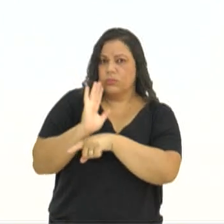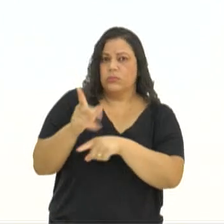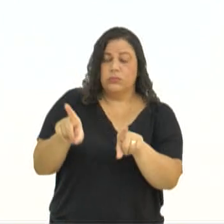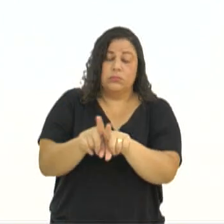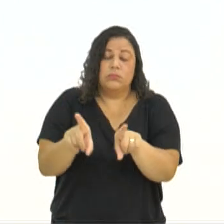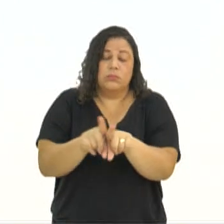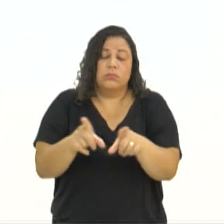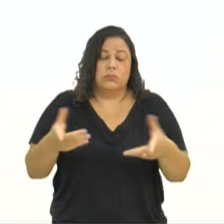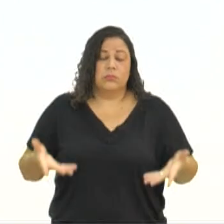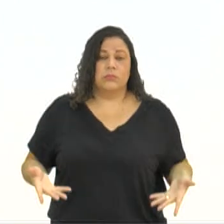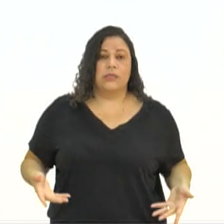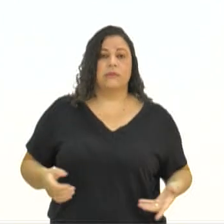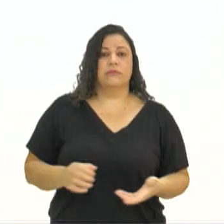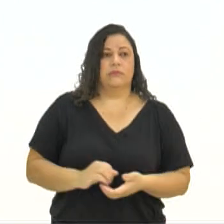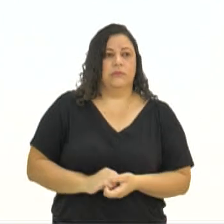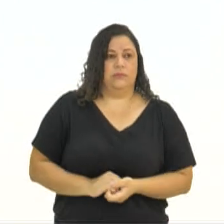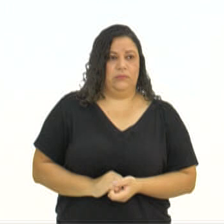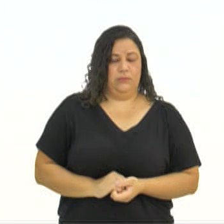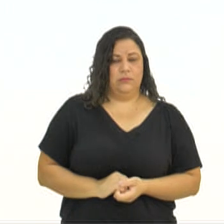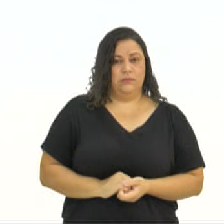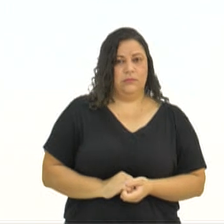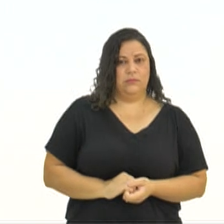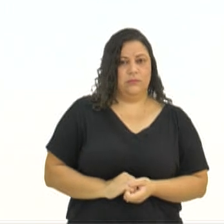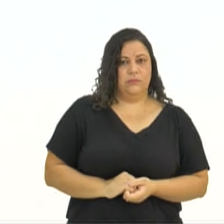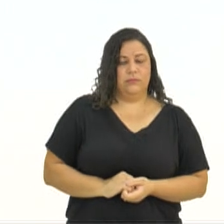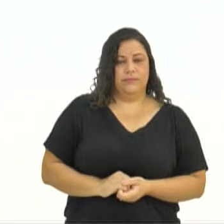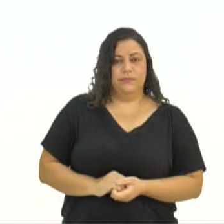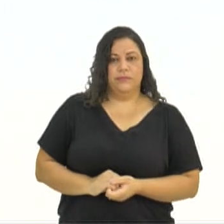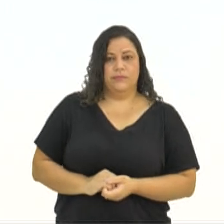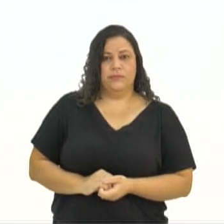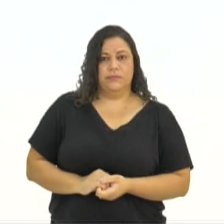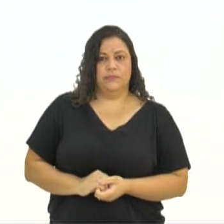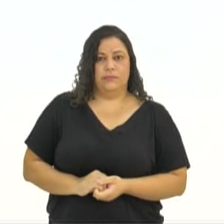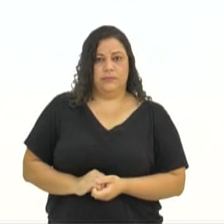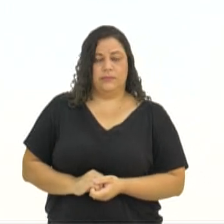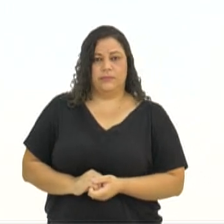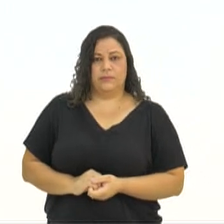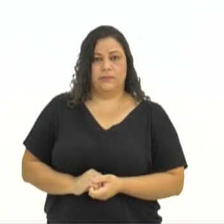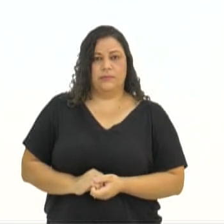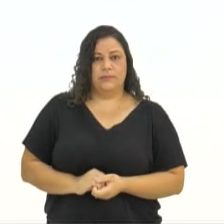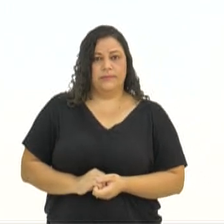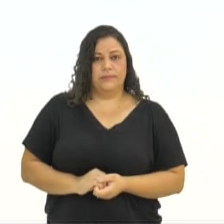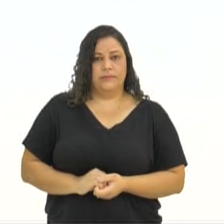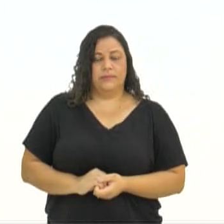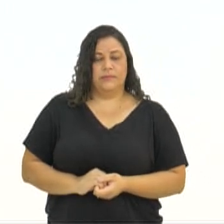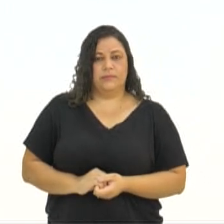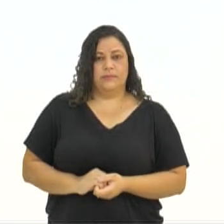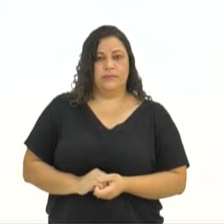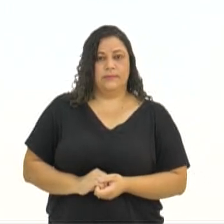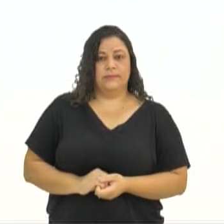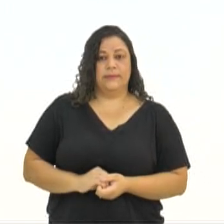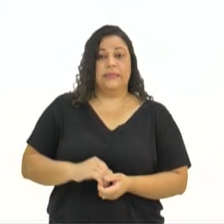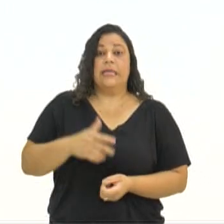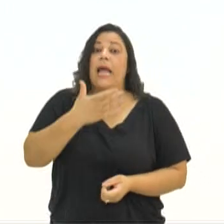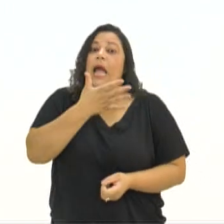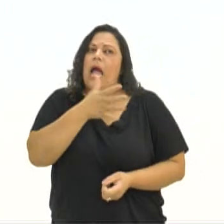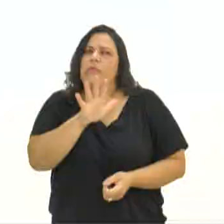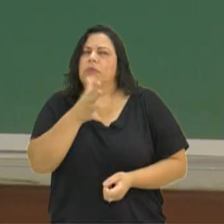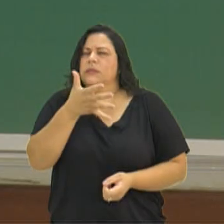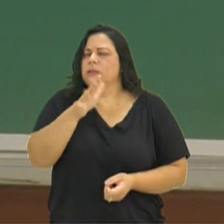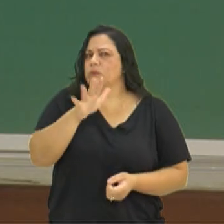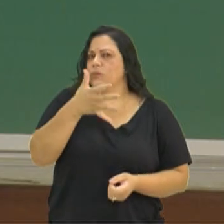estreno. Mira, neste cartel está escrito aí, proximamente. Quer dizer, nós não temos uma